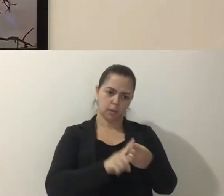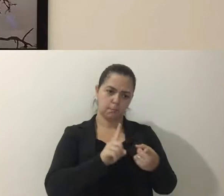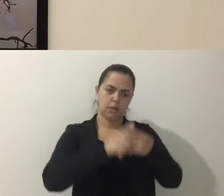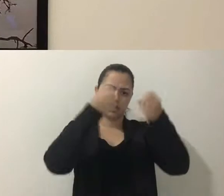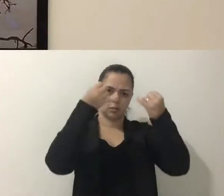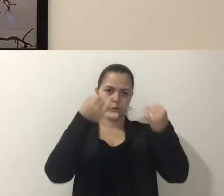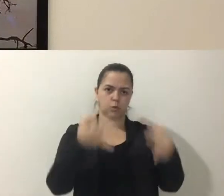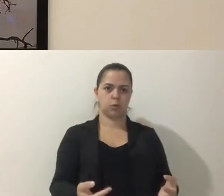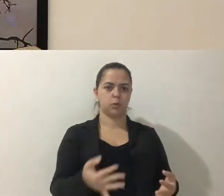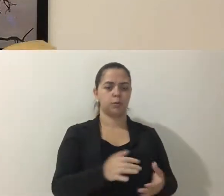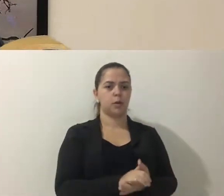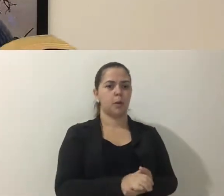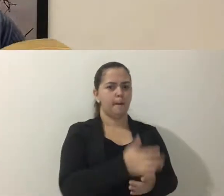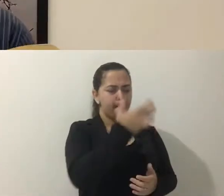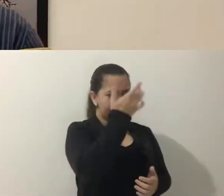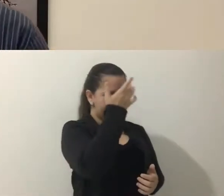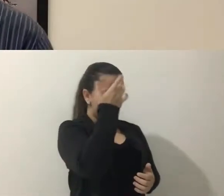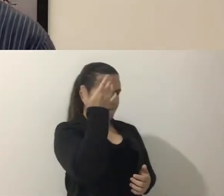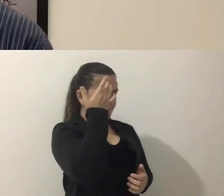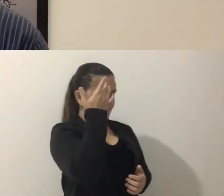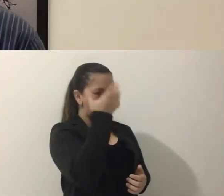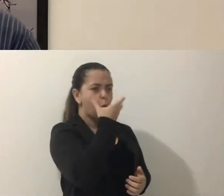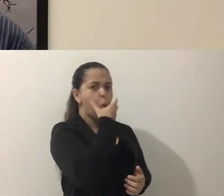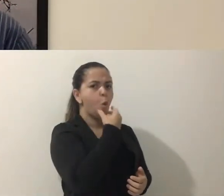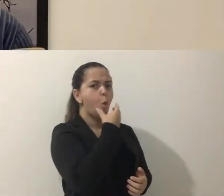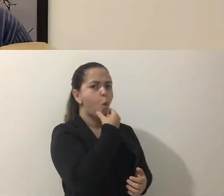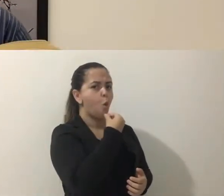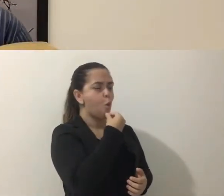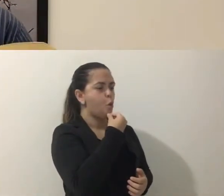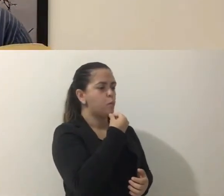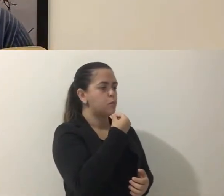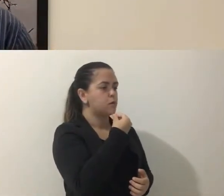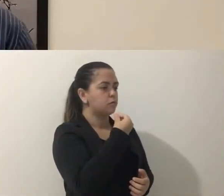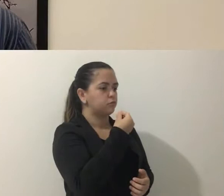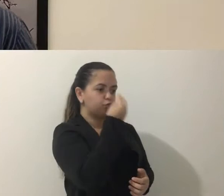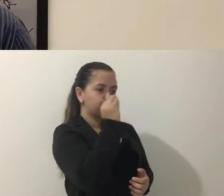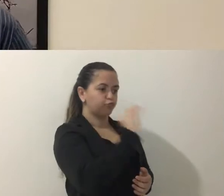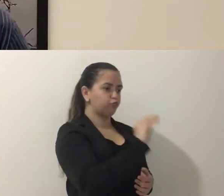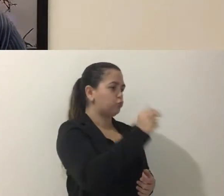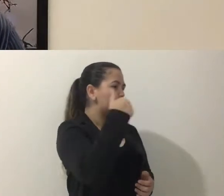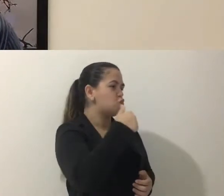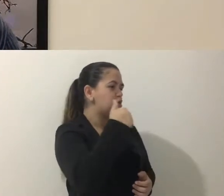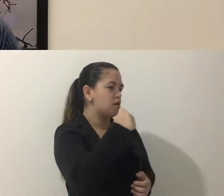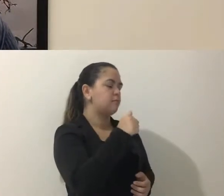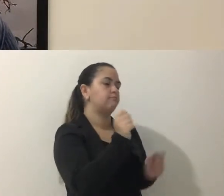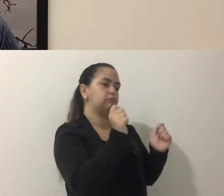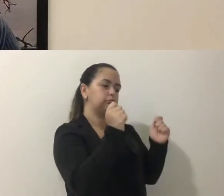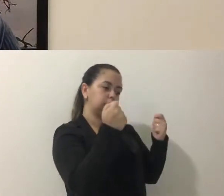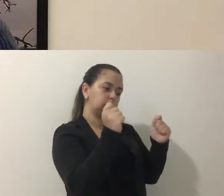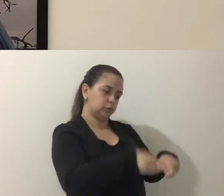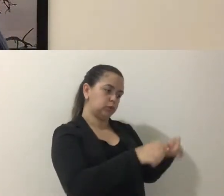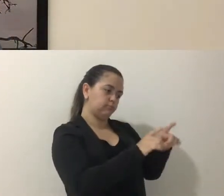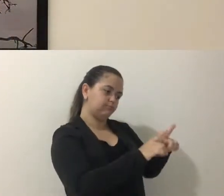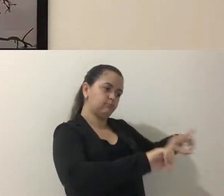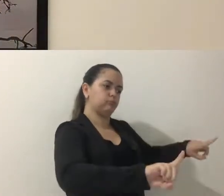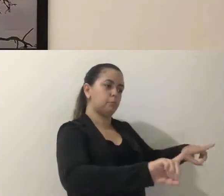foi dito: aquele que repudiar sua mulher deve dar-lhe uma carta de divórcio. Eu,